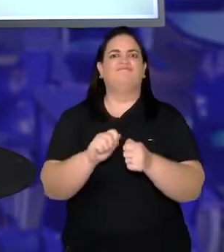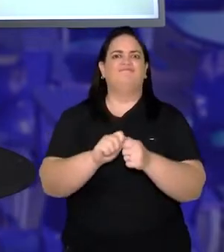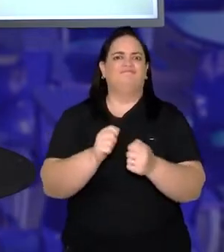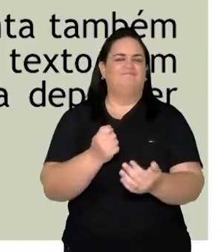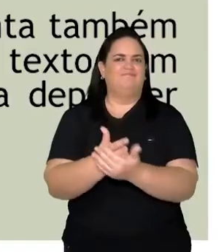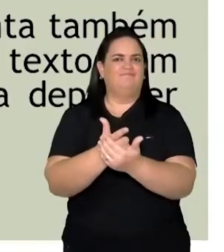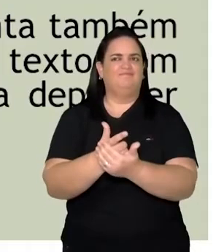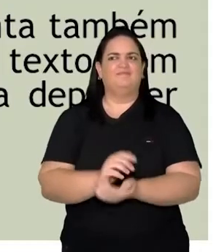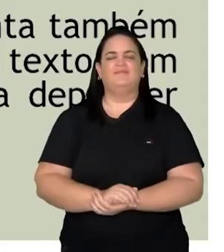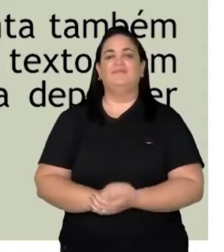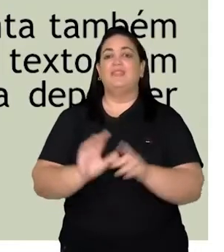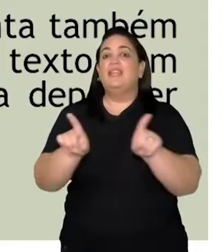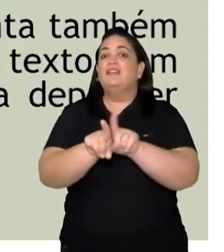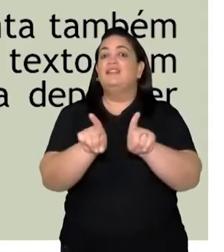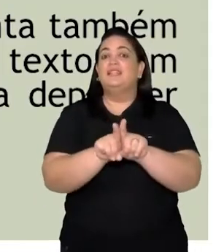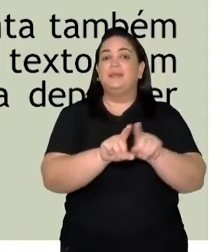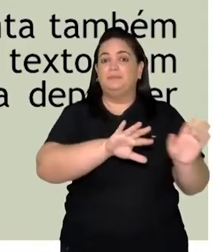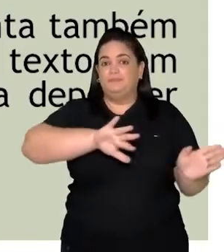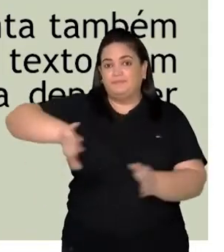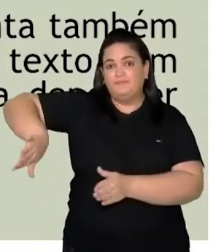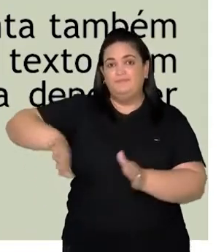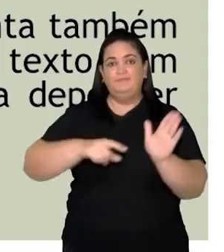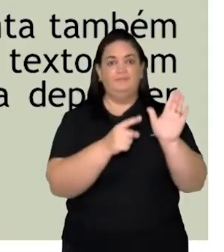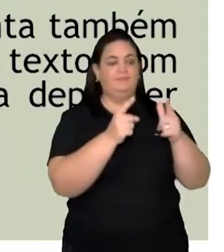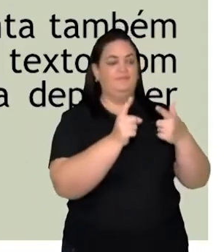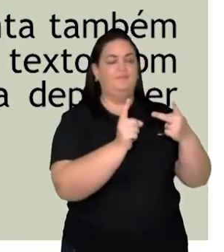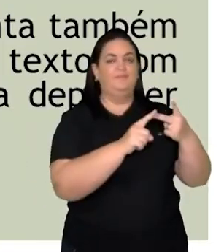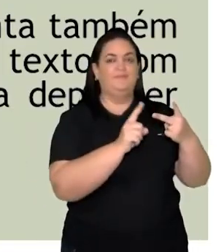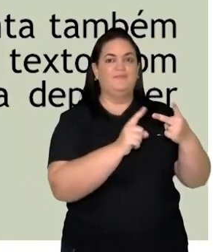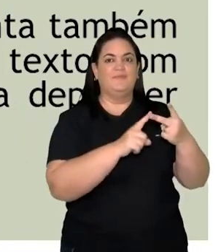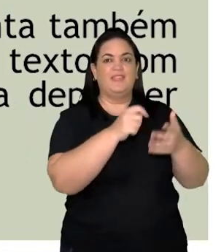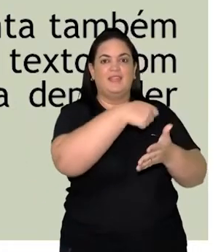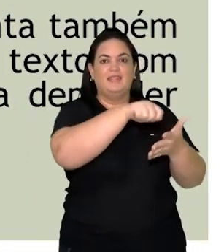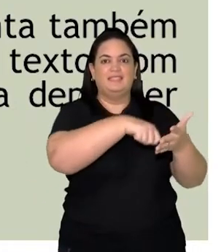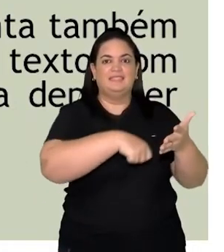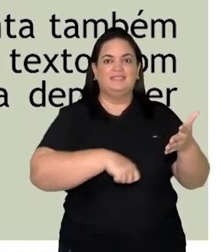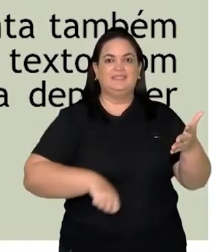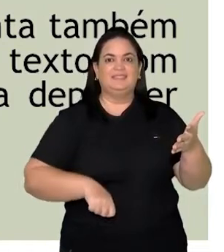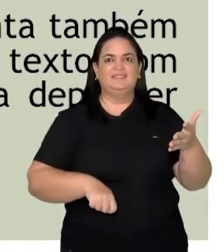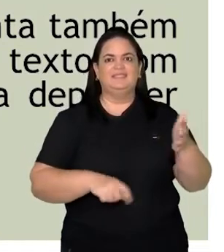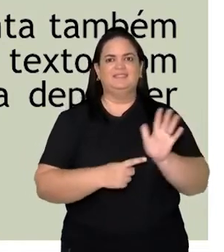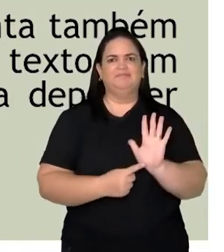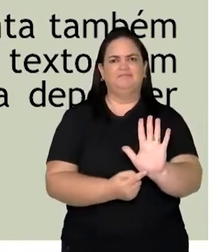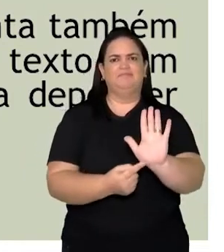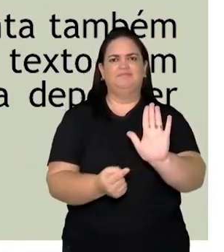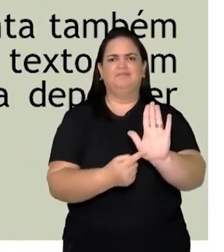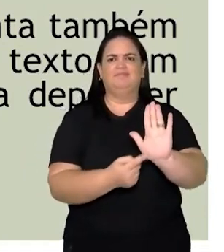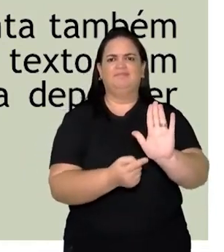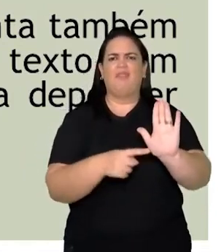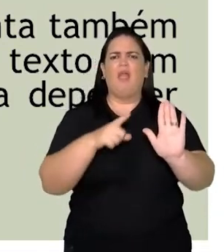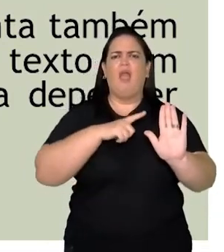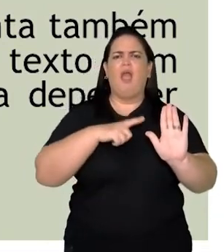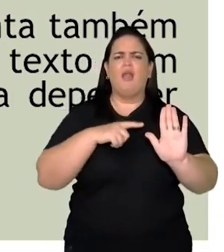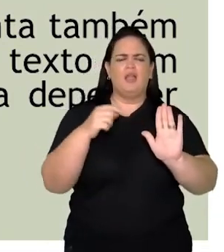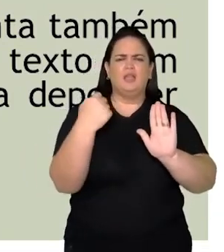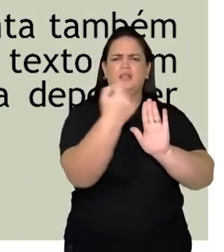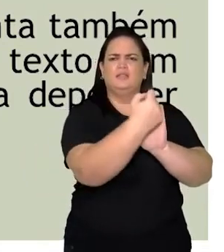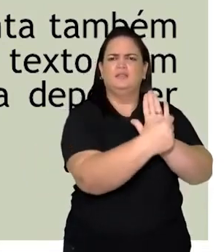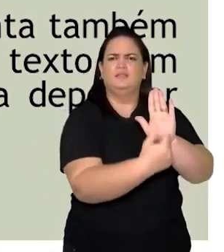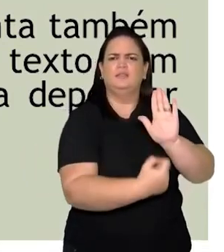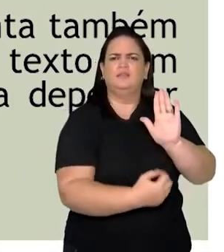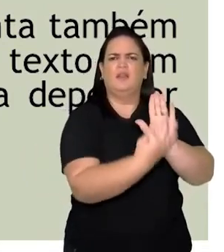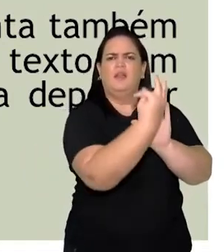forma escrita. Na forma escrita, geralmente, ela apresenta o formato multimodal,